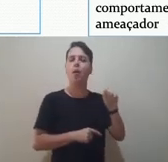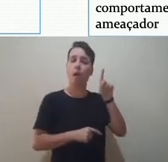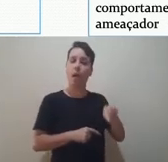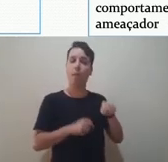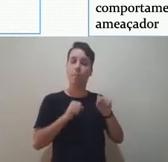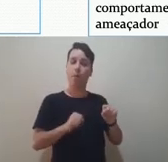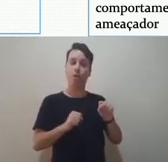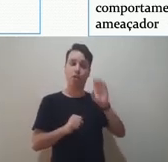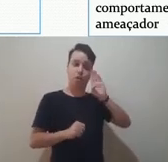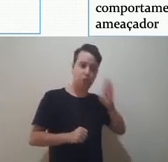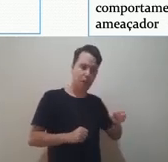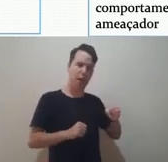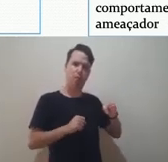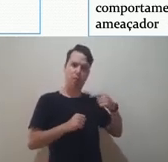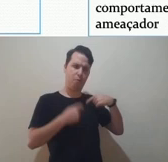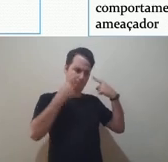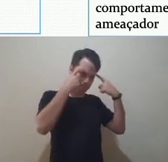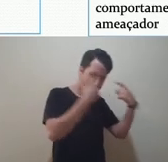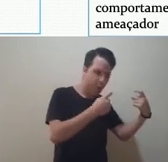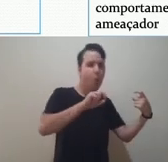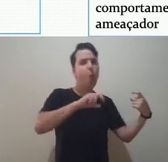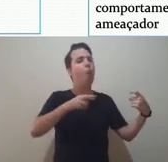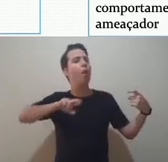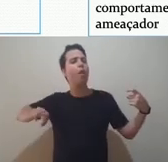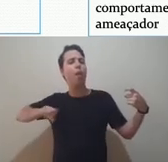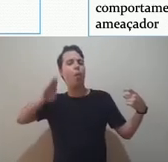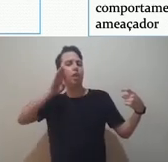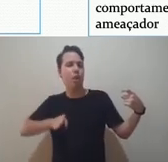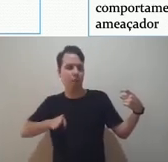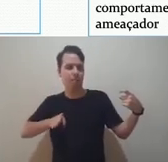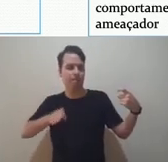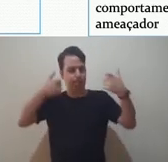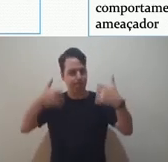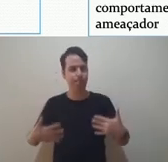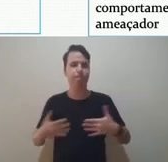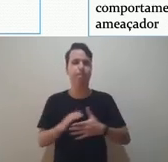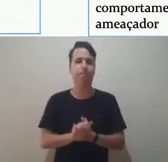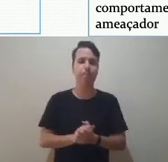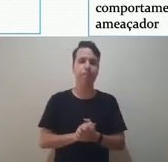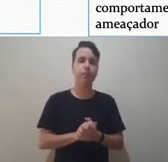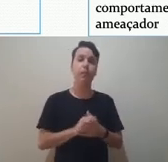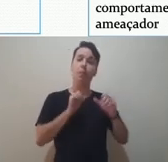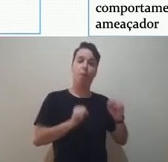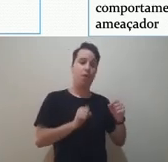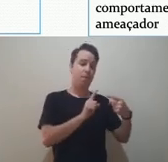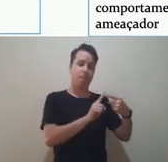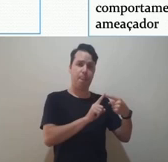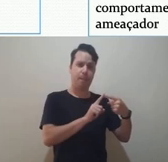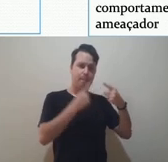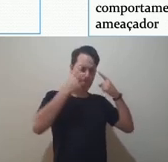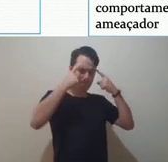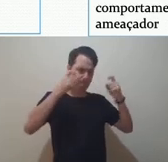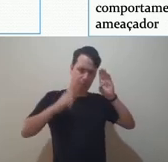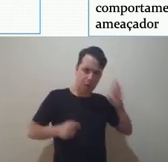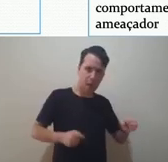prejudicar o bem-estar de um animal. Nas ações indiretas, nós temos a negligência, que pode ser